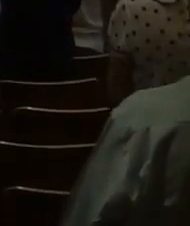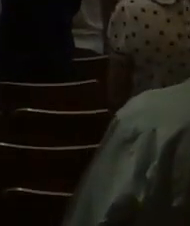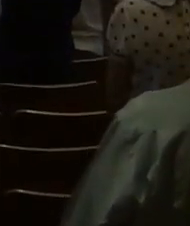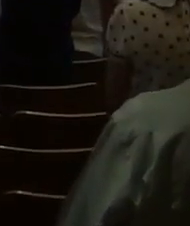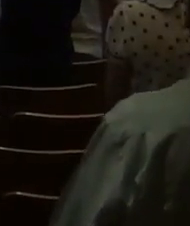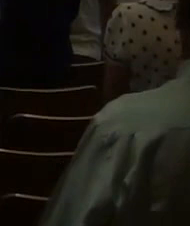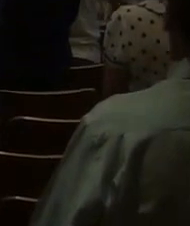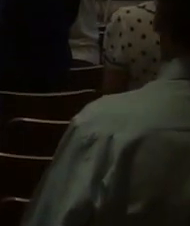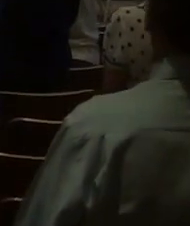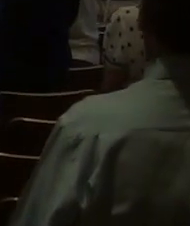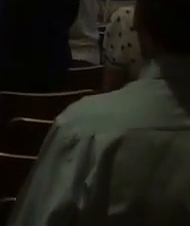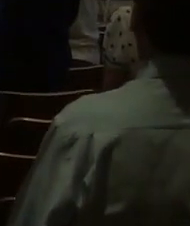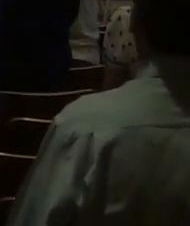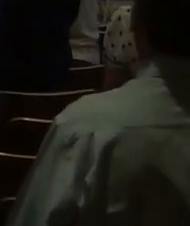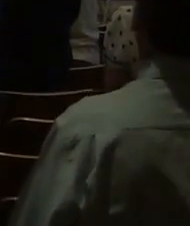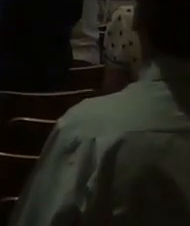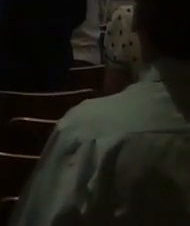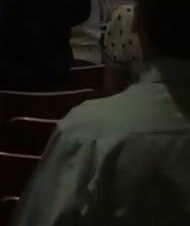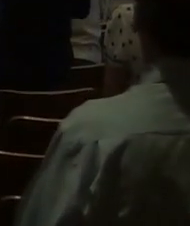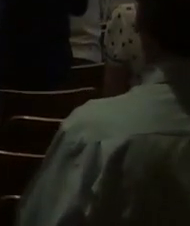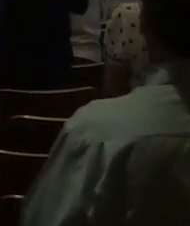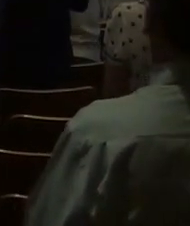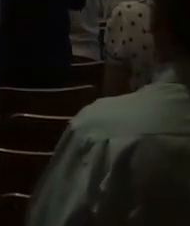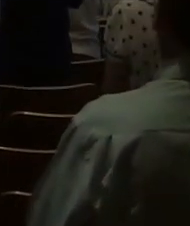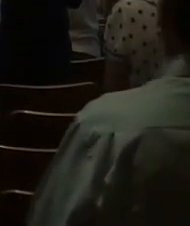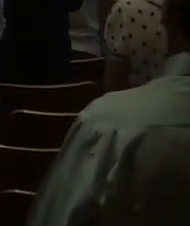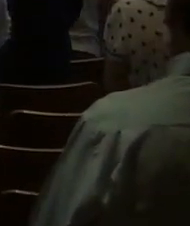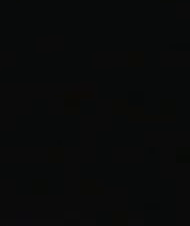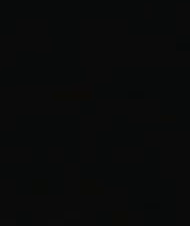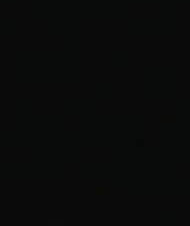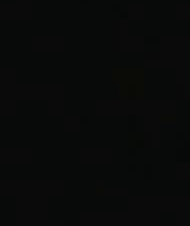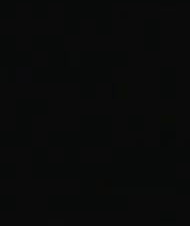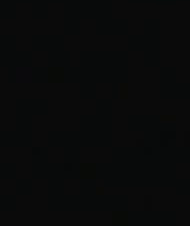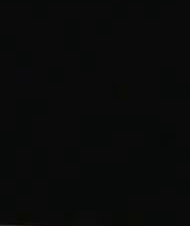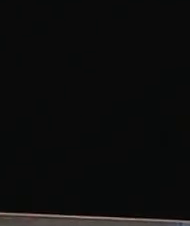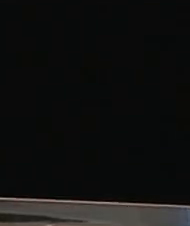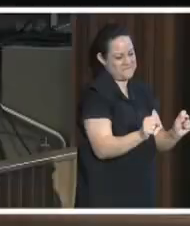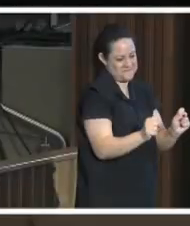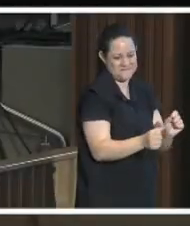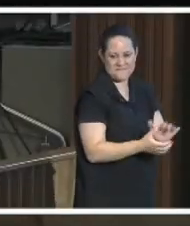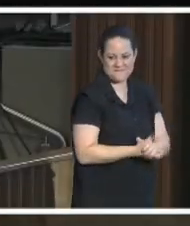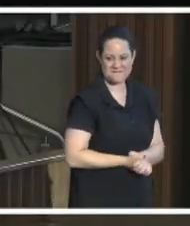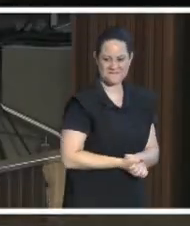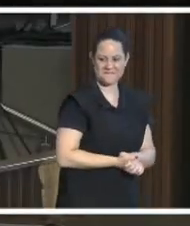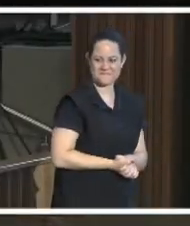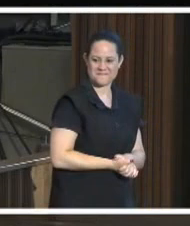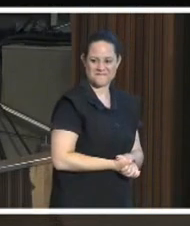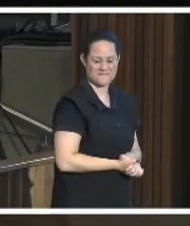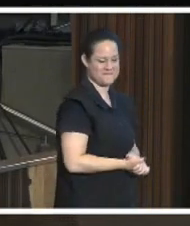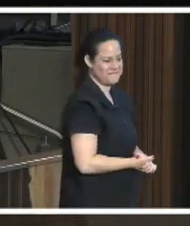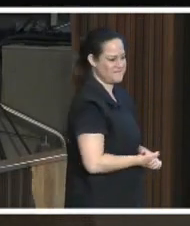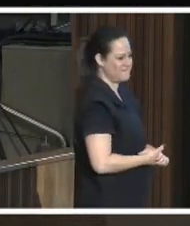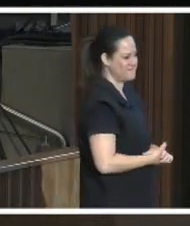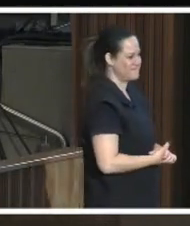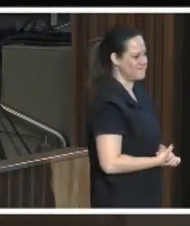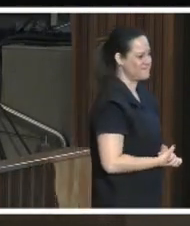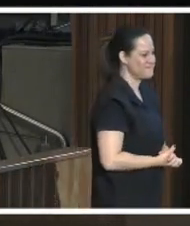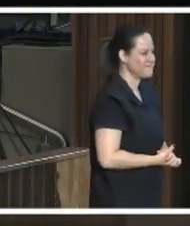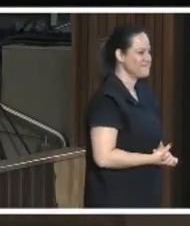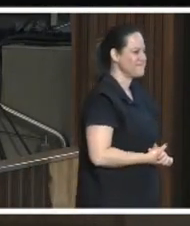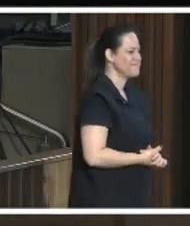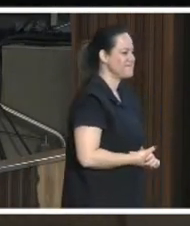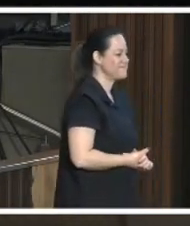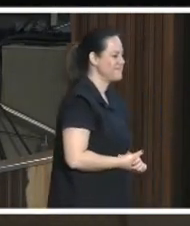Quem crê nisso, diga amém. Amém. Senta um pouquinho, eu quero concluir essa mensagem e dar